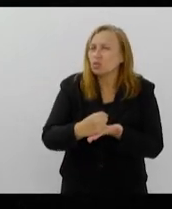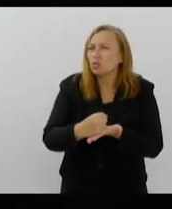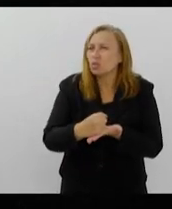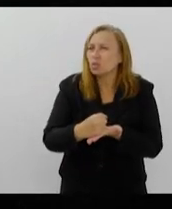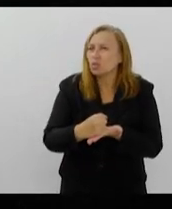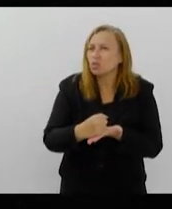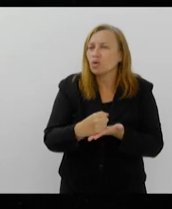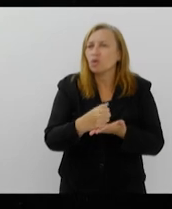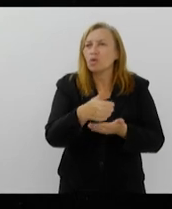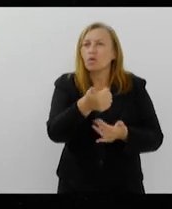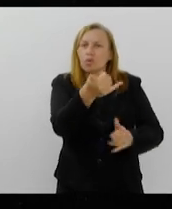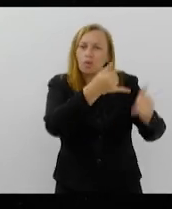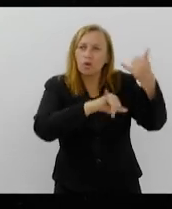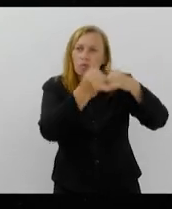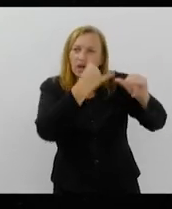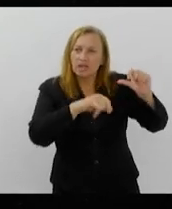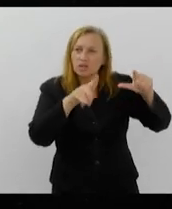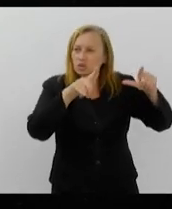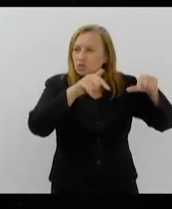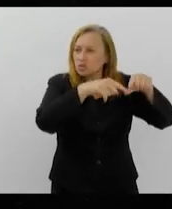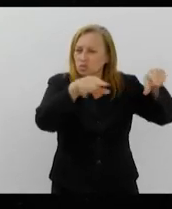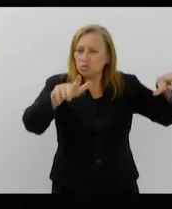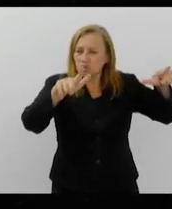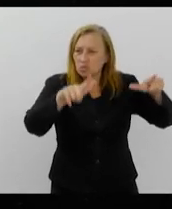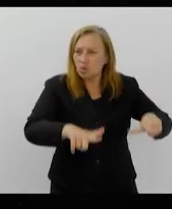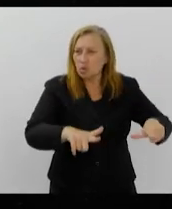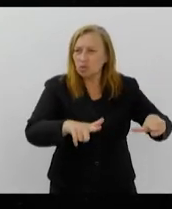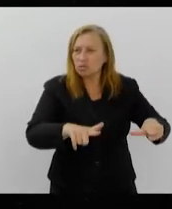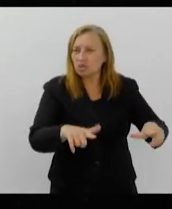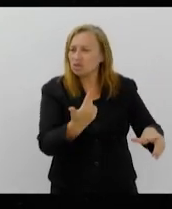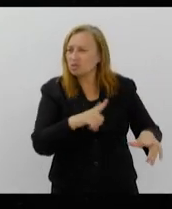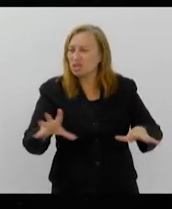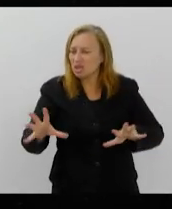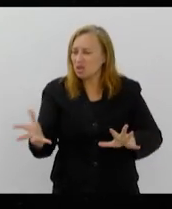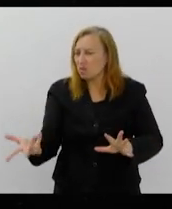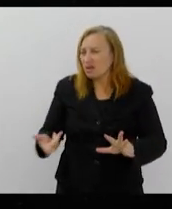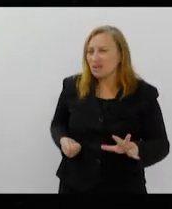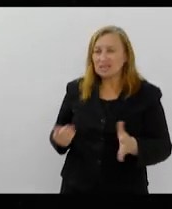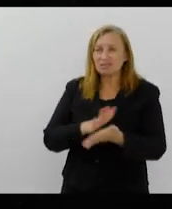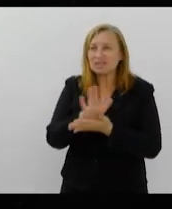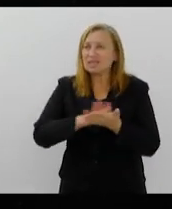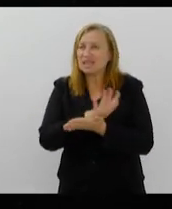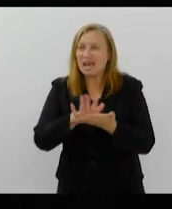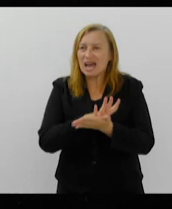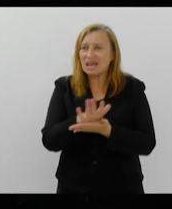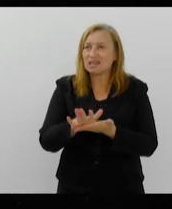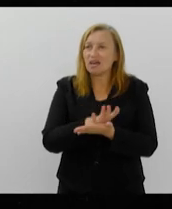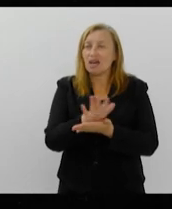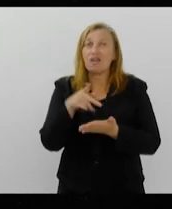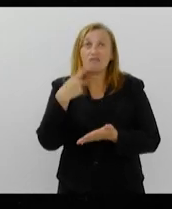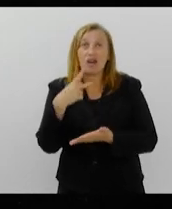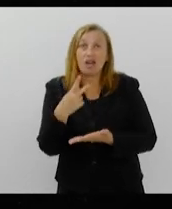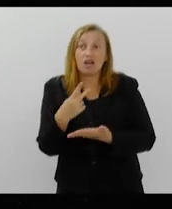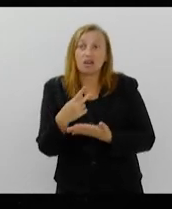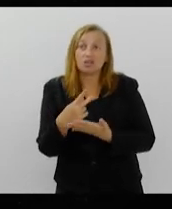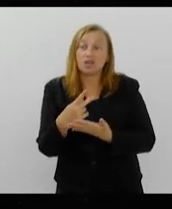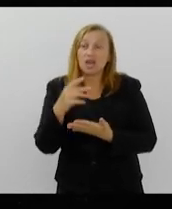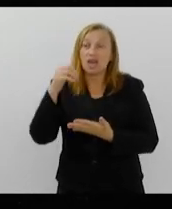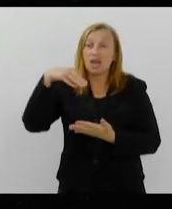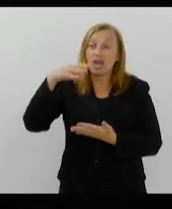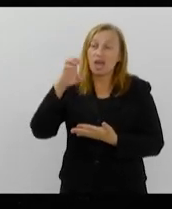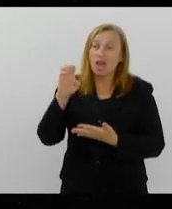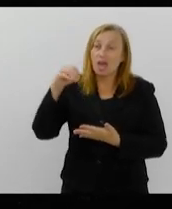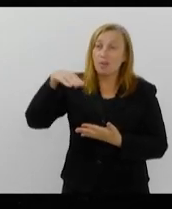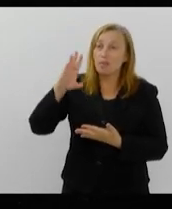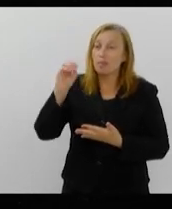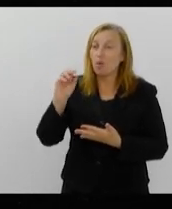contratou um laboratório sem qualquer qualificação, alegando, inclusive, que o Hemorrio não